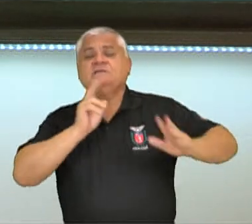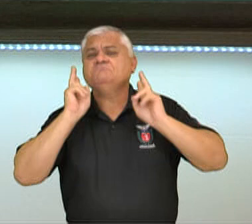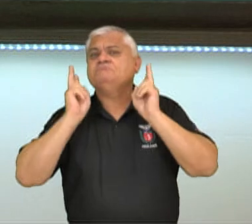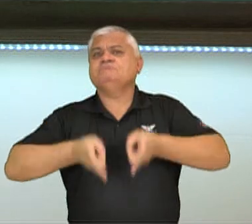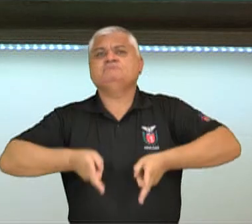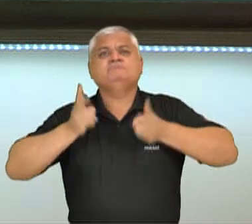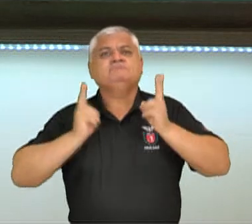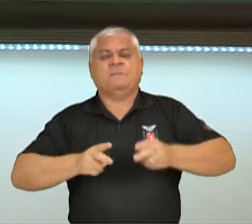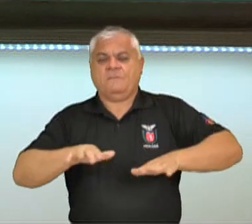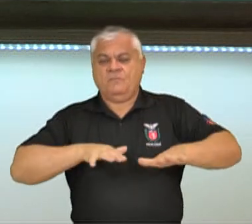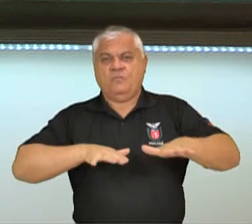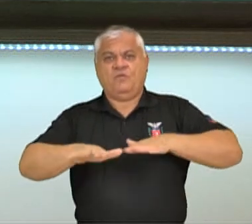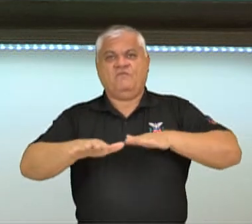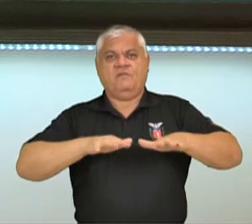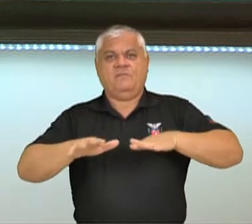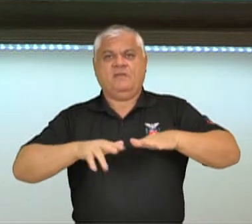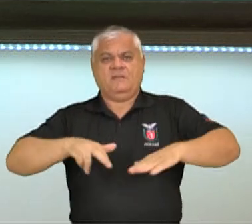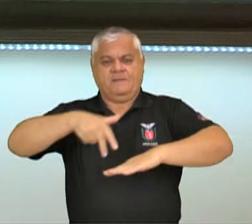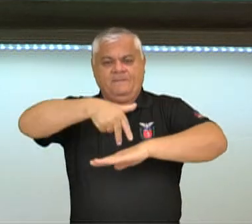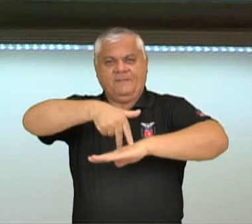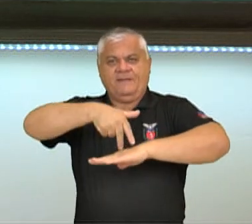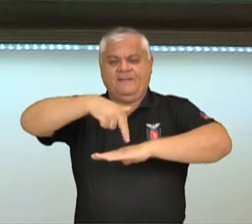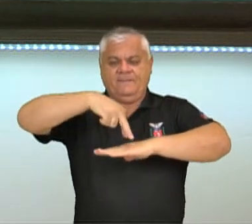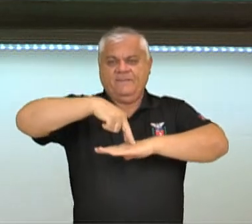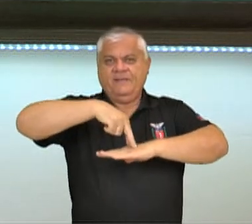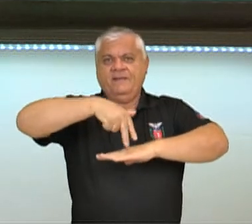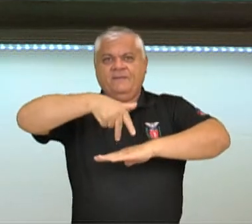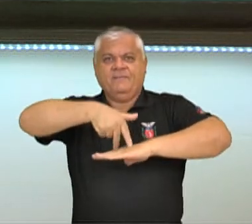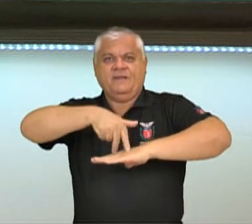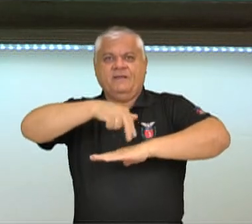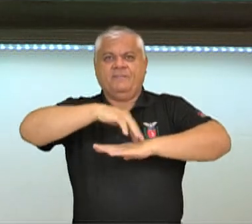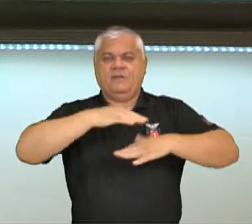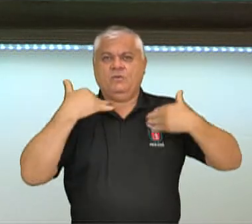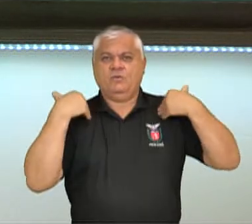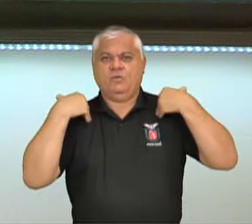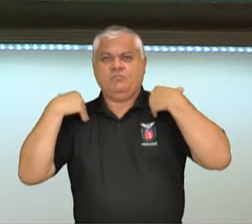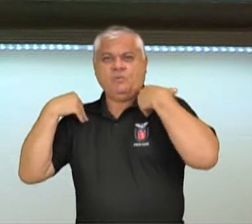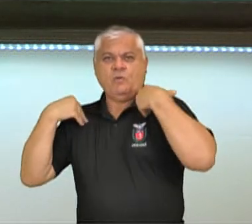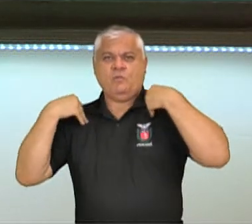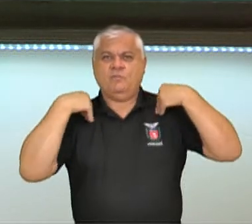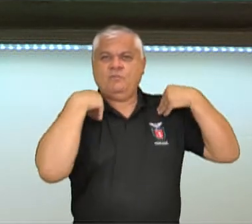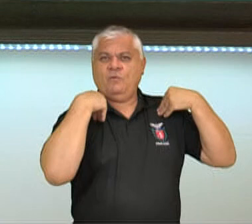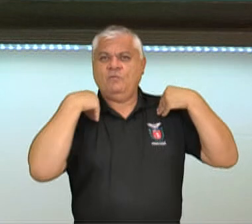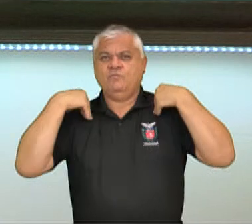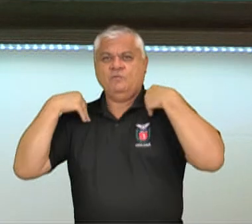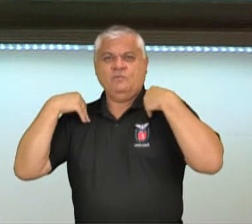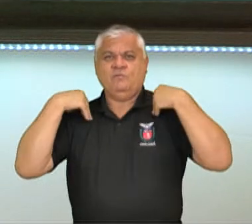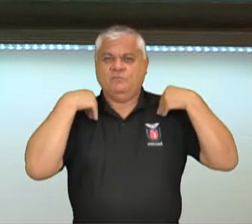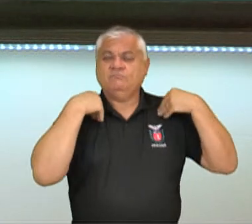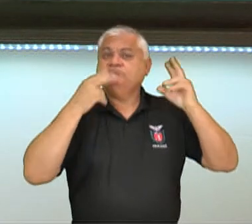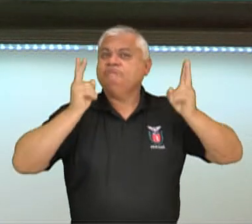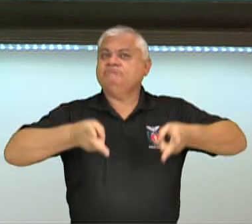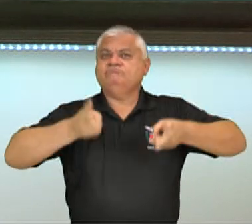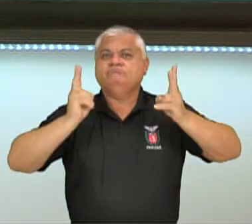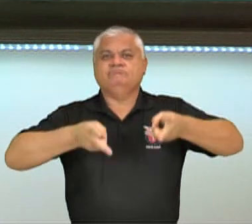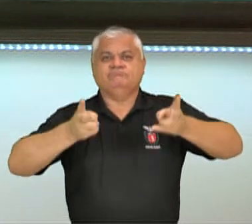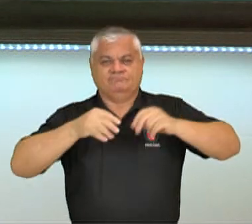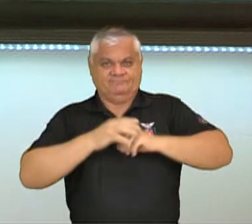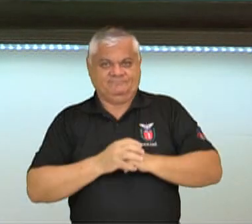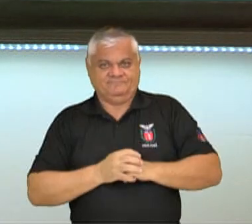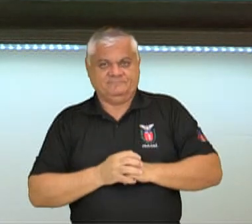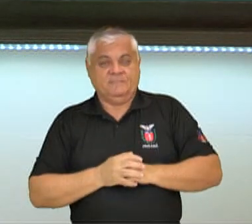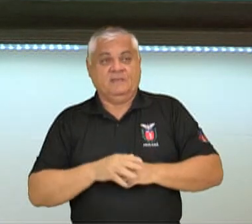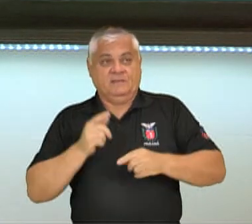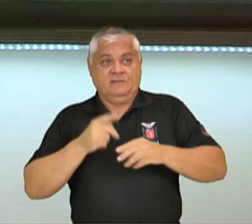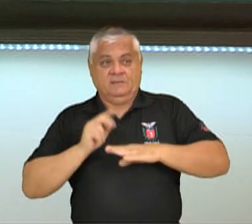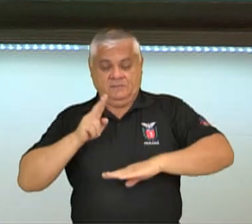sempre movimentando a sua base corporal, o seu centro de gravidade. Vamos lembrar o que é centro de gravidade?